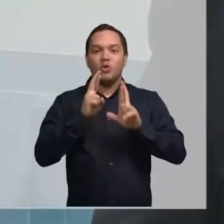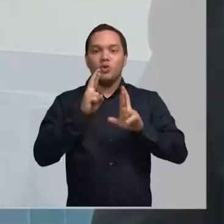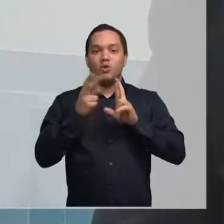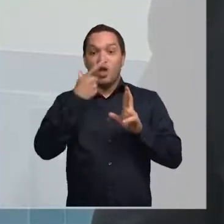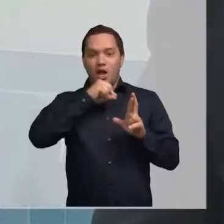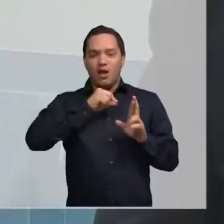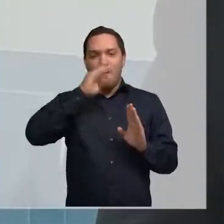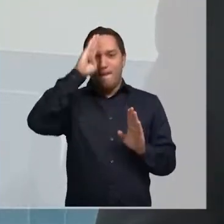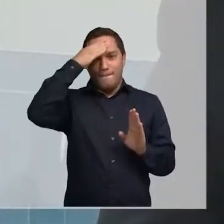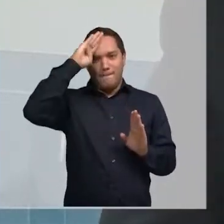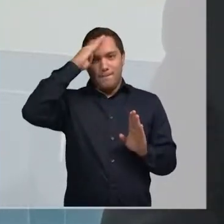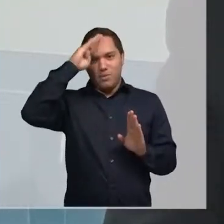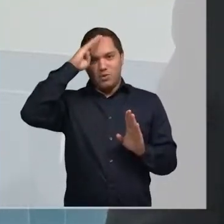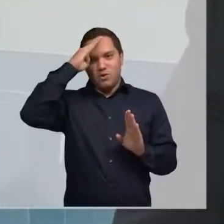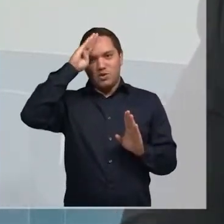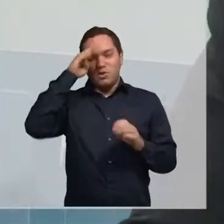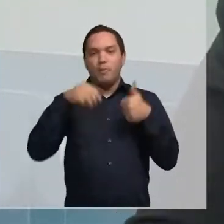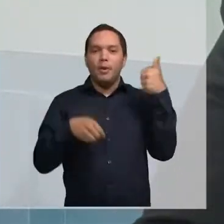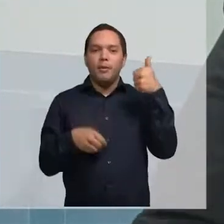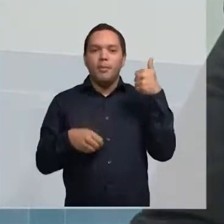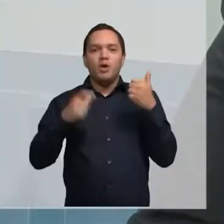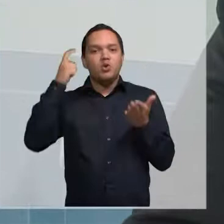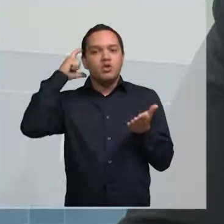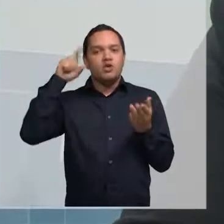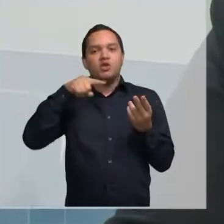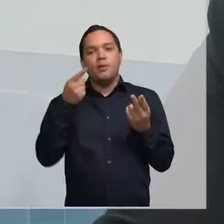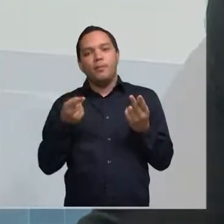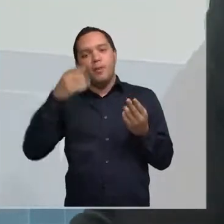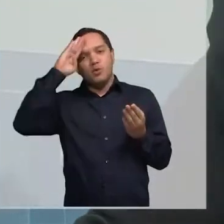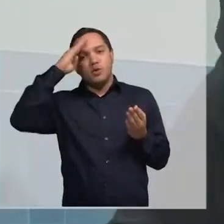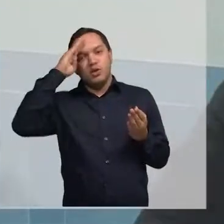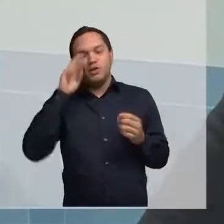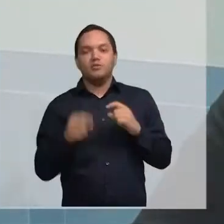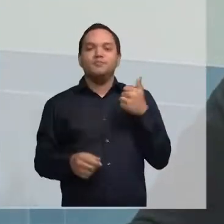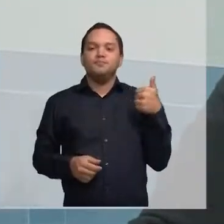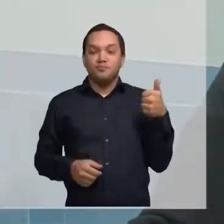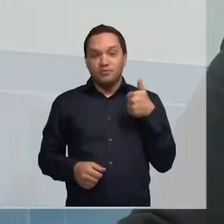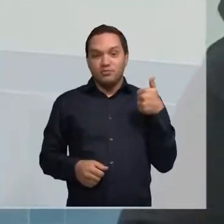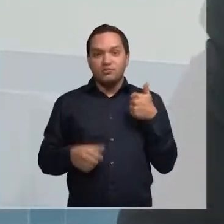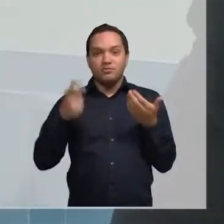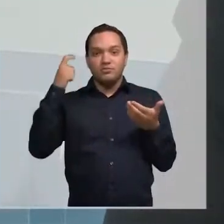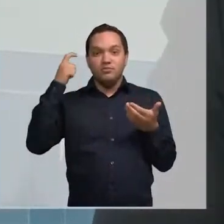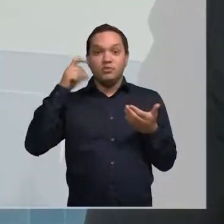pelo Bolsonaro. Mas eu vou falar da primeira, do Ciro, depois eu falo da Bolsonaro. Luiz, o Ciro foi o primeiro, né?